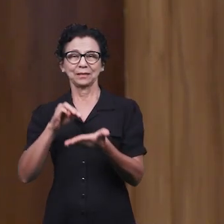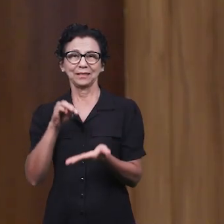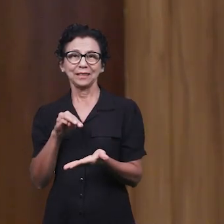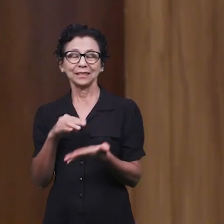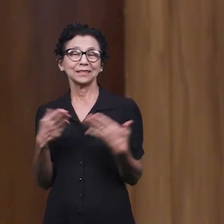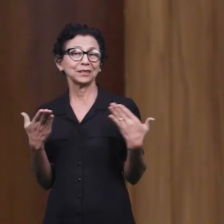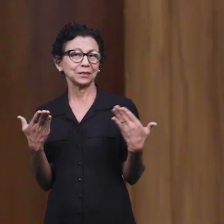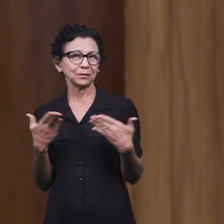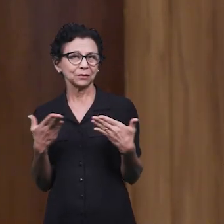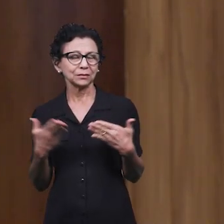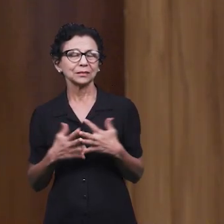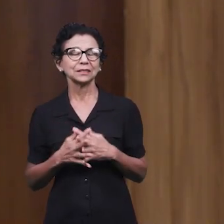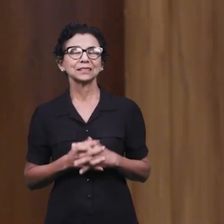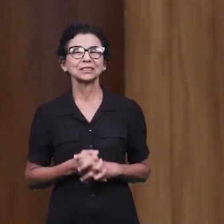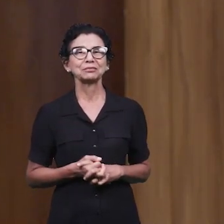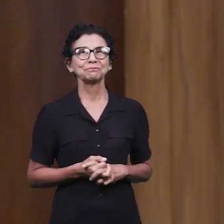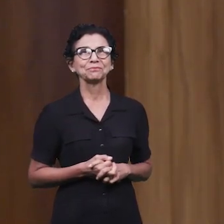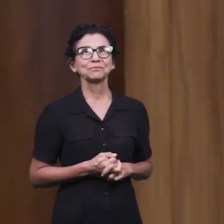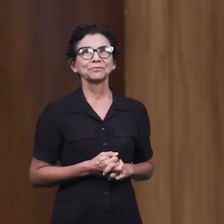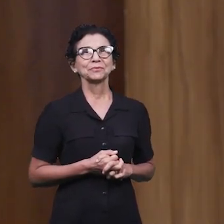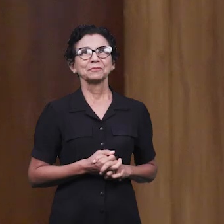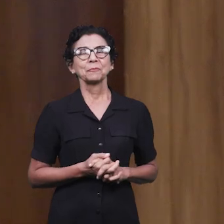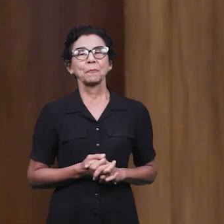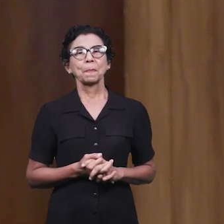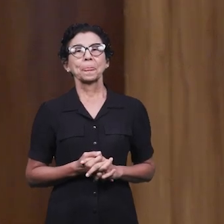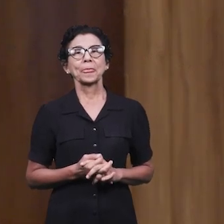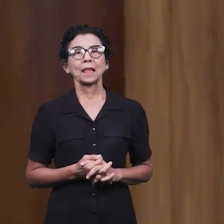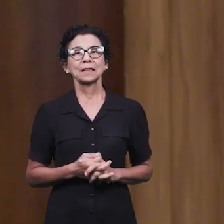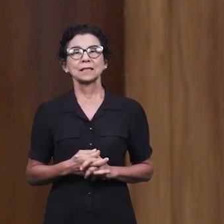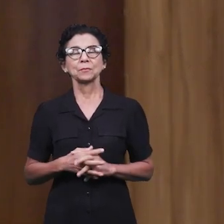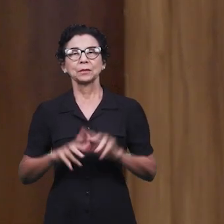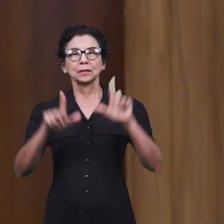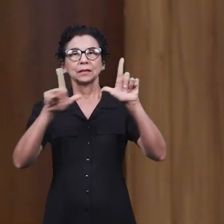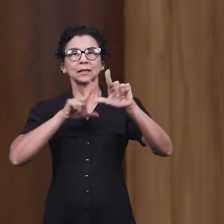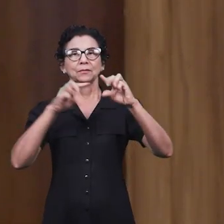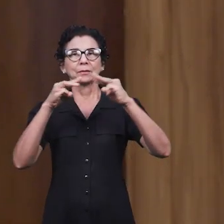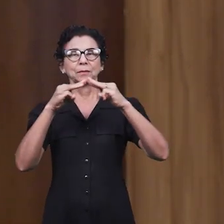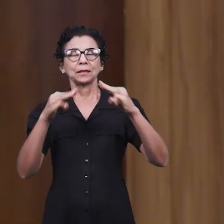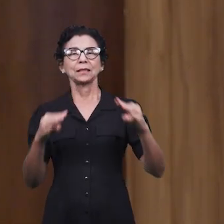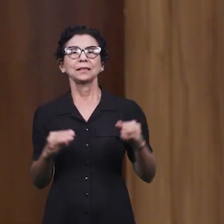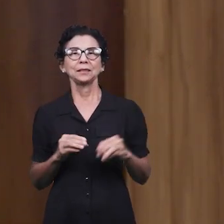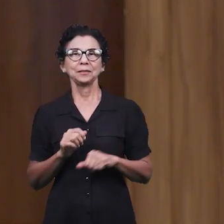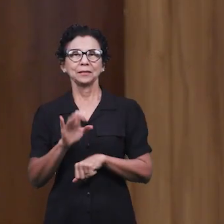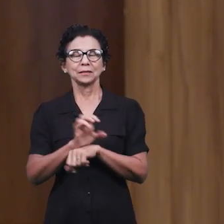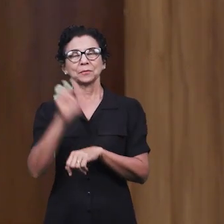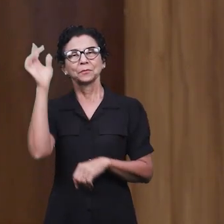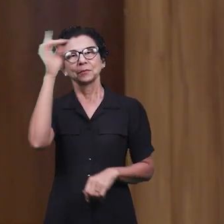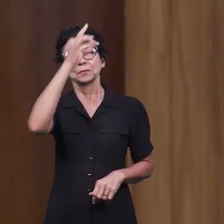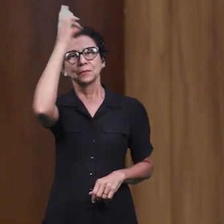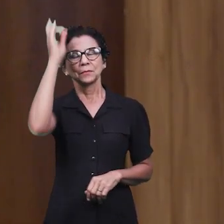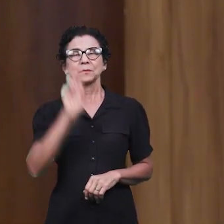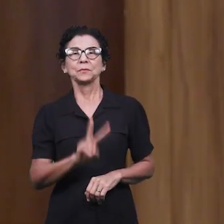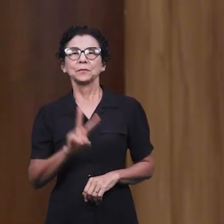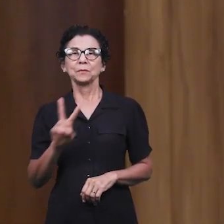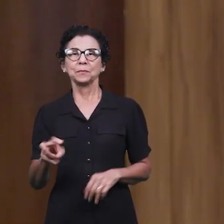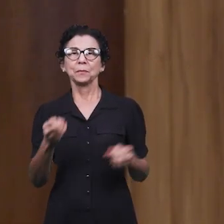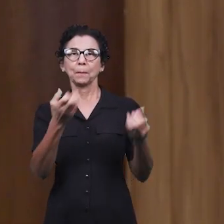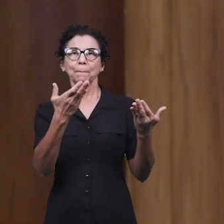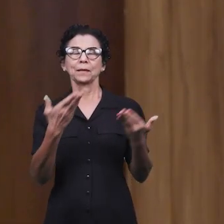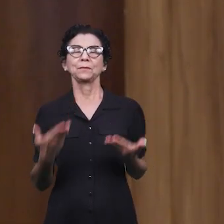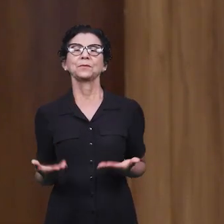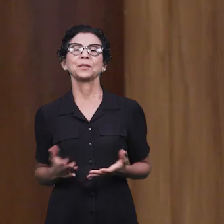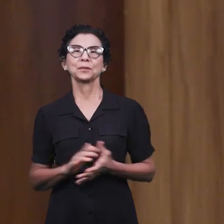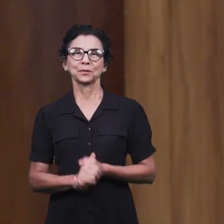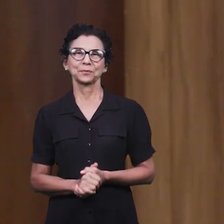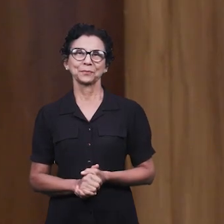Maranata e hoje fazemos aqui dos estúdios da TV Manaim, na cidade de Vila Velha, no estado do Espírito Santo. Seja bem-vindo,